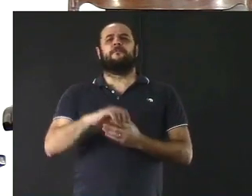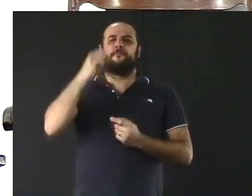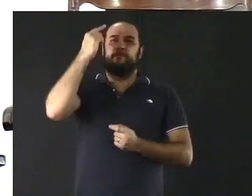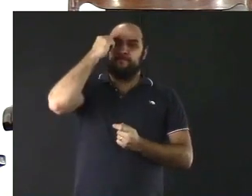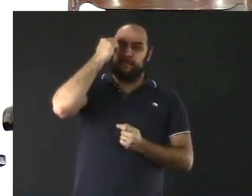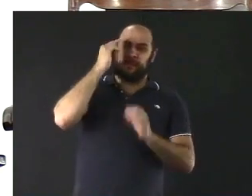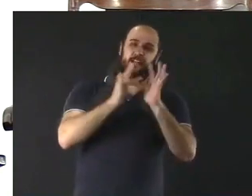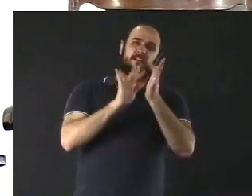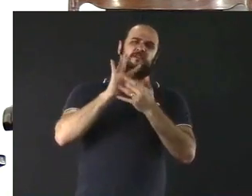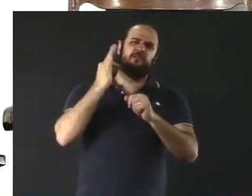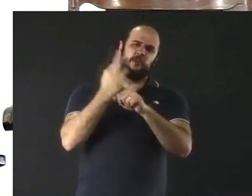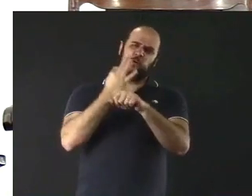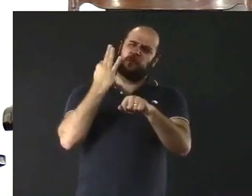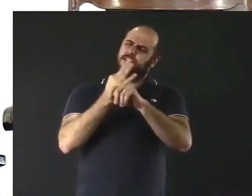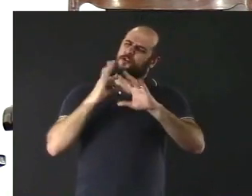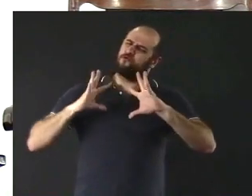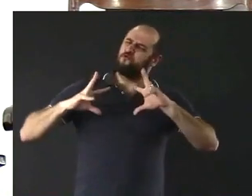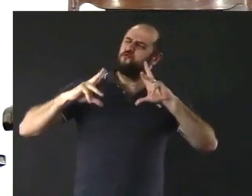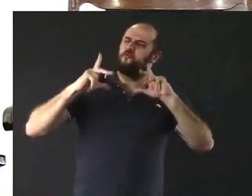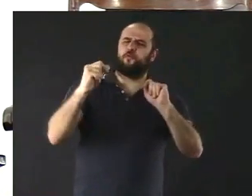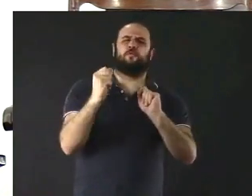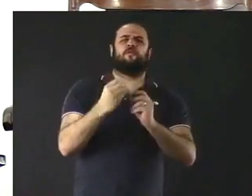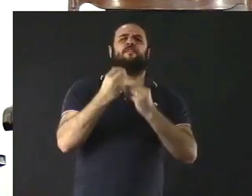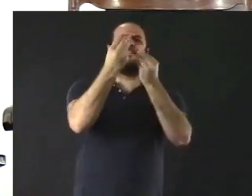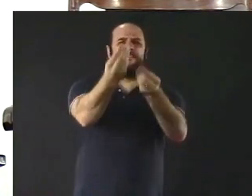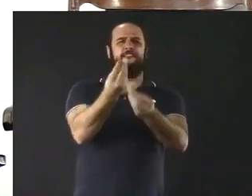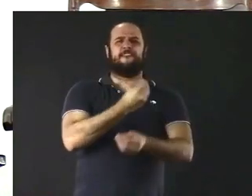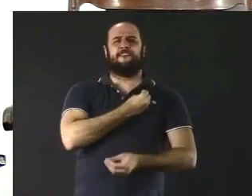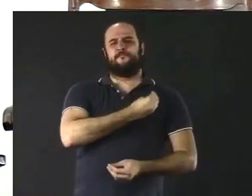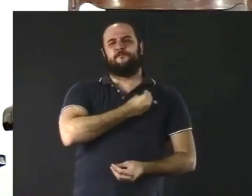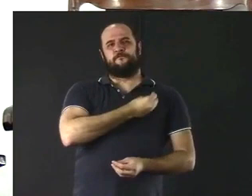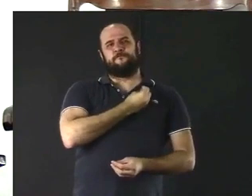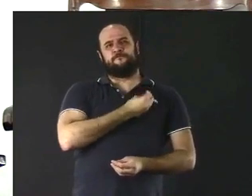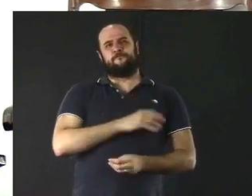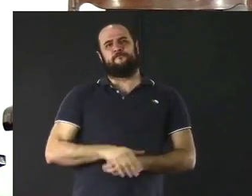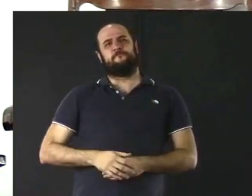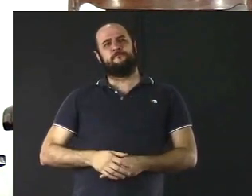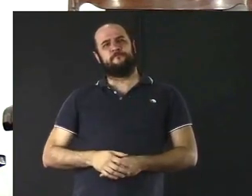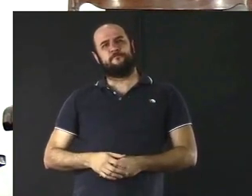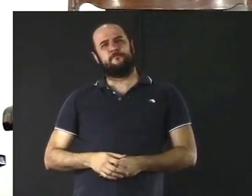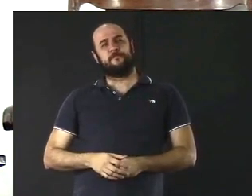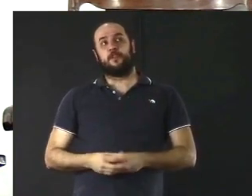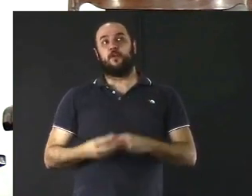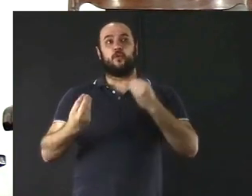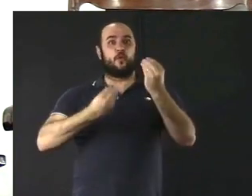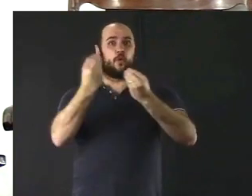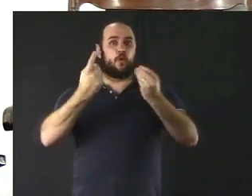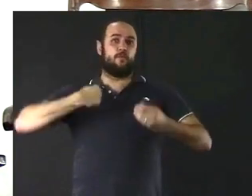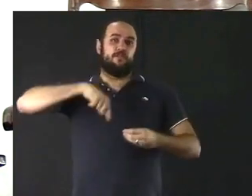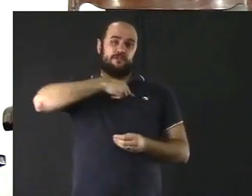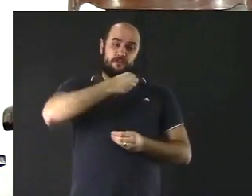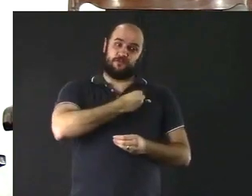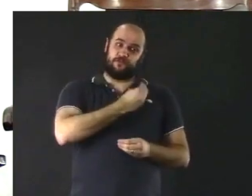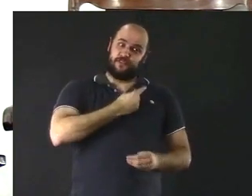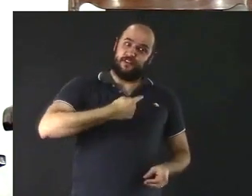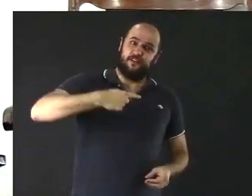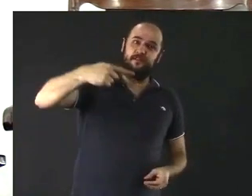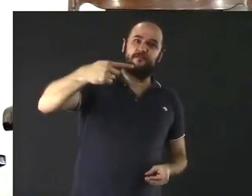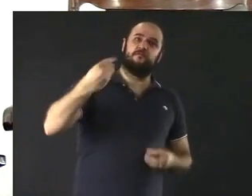vida humana, do início ao fim. Como nós vamos fazer tudo isso? Como nós vamos fazer tudo